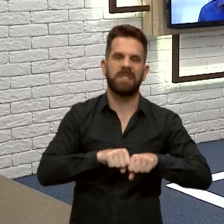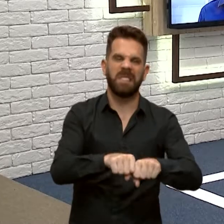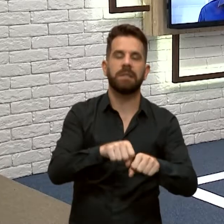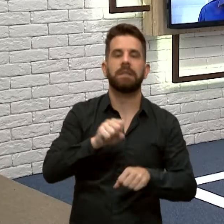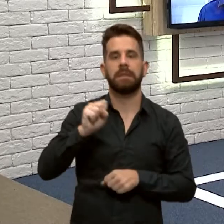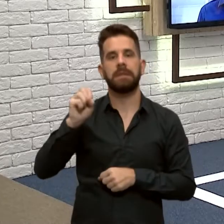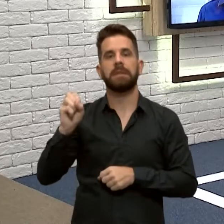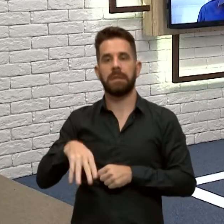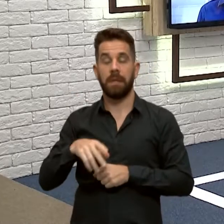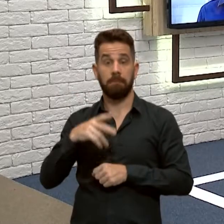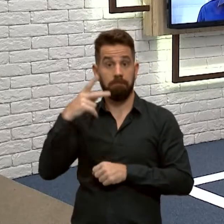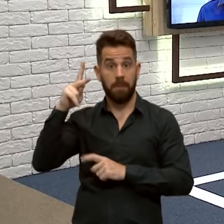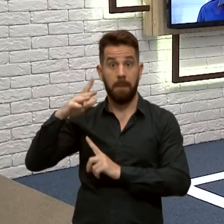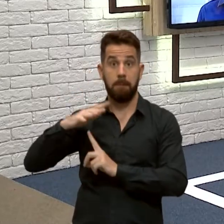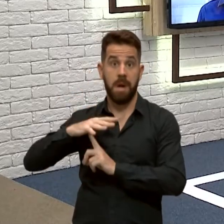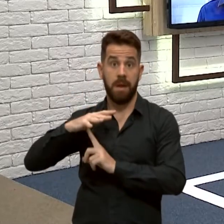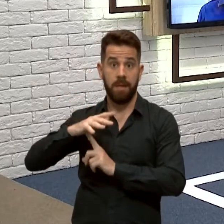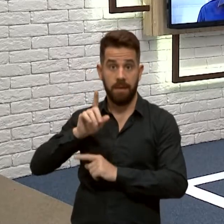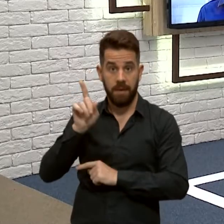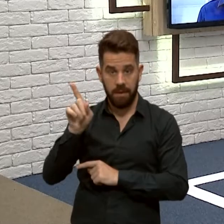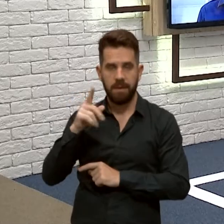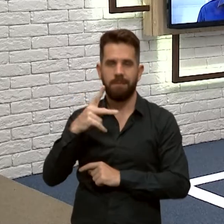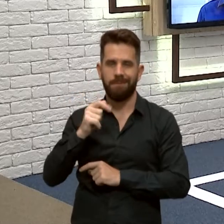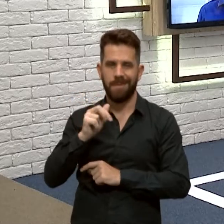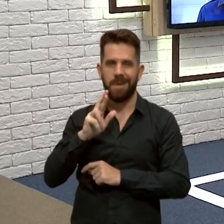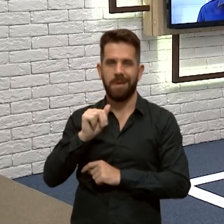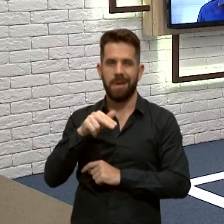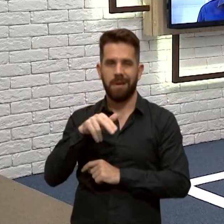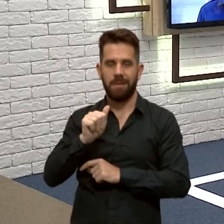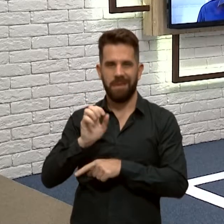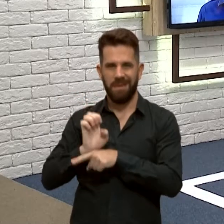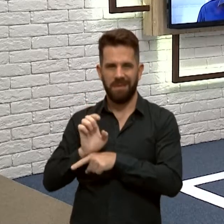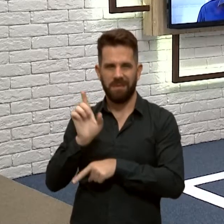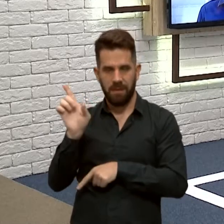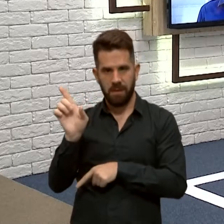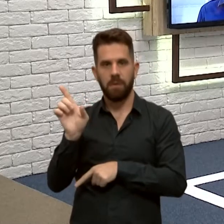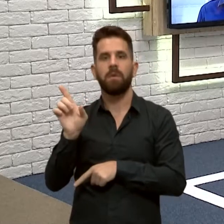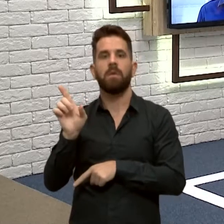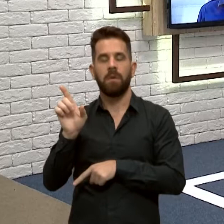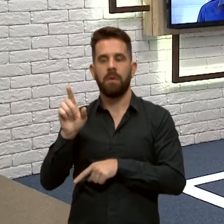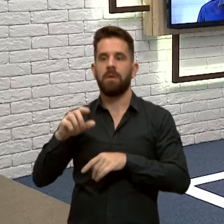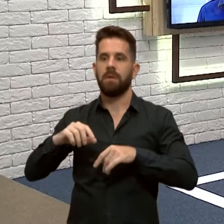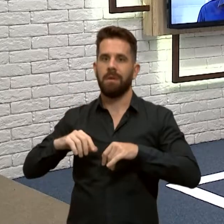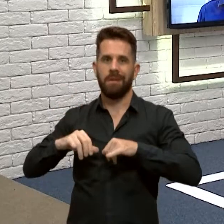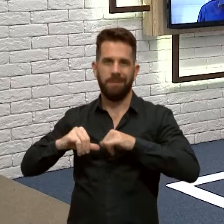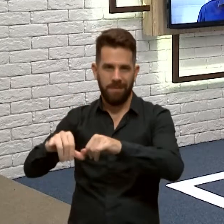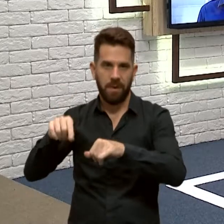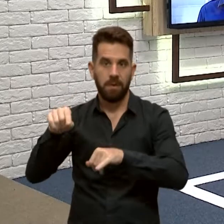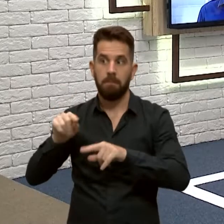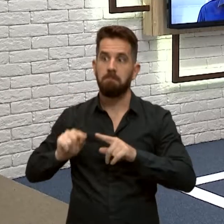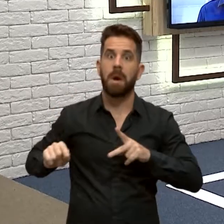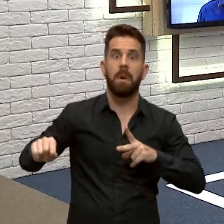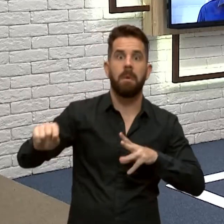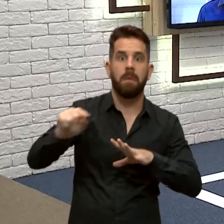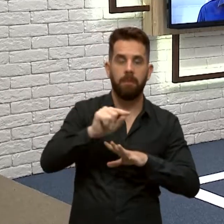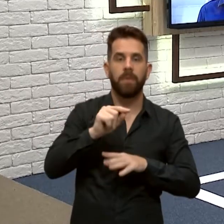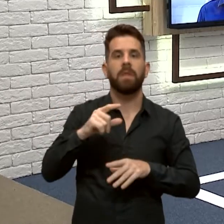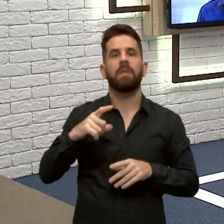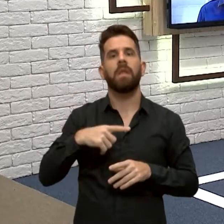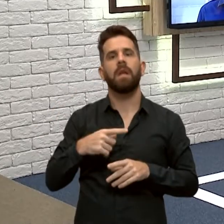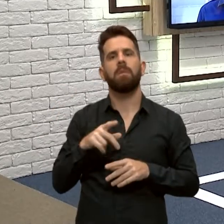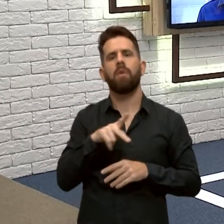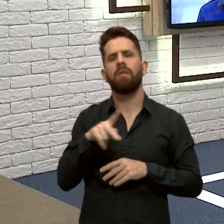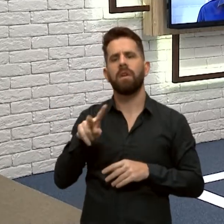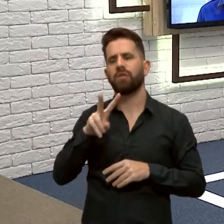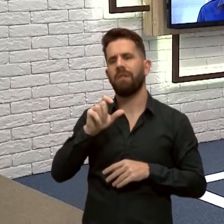Paraná. Completam também essa pesquisa o professor Walter Vieira, da Universidade Estadual de Maringá,